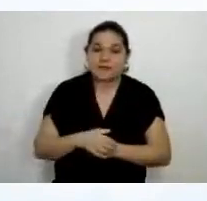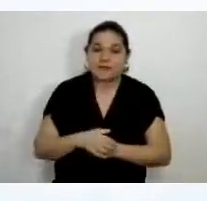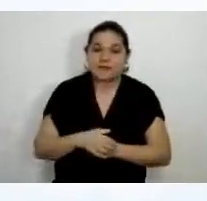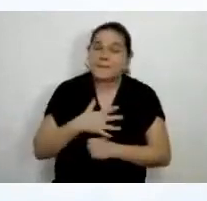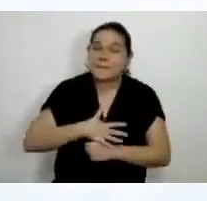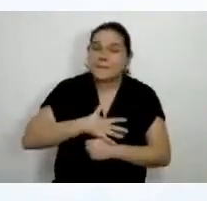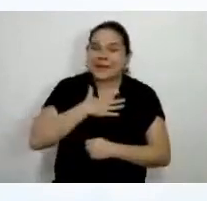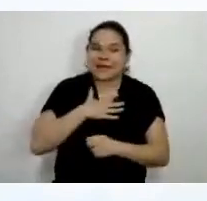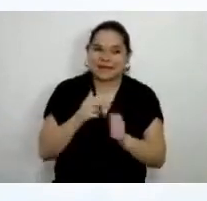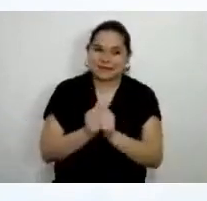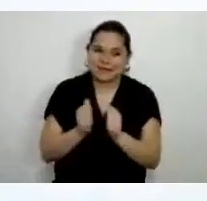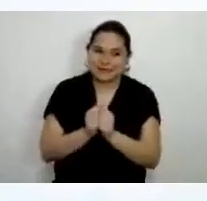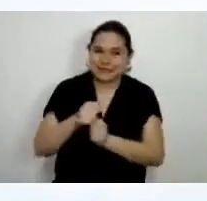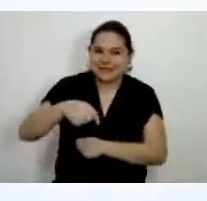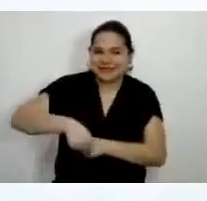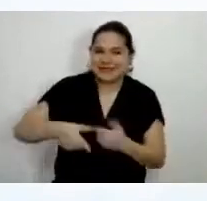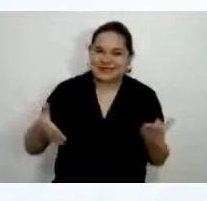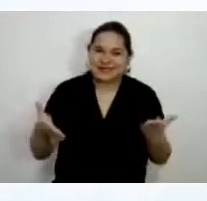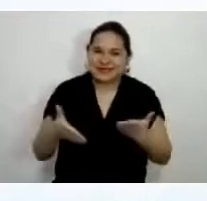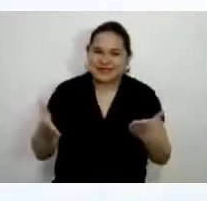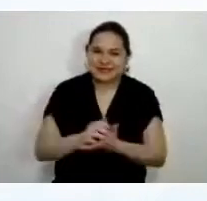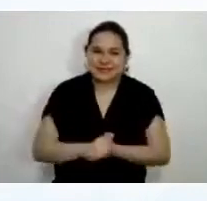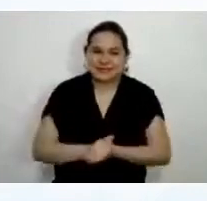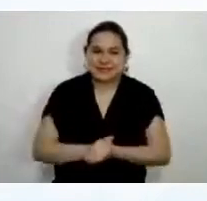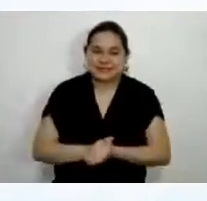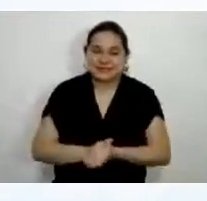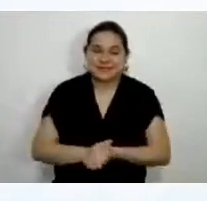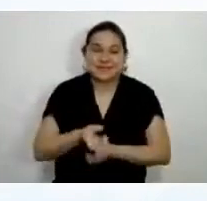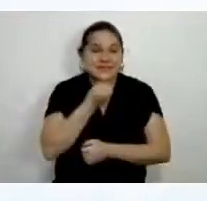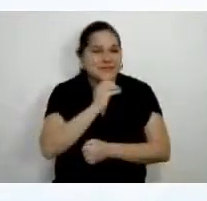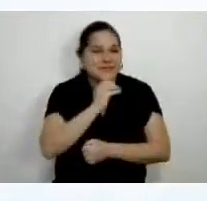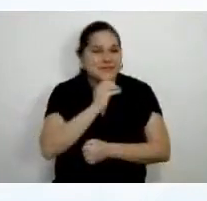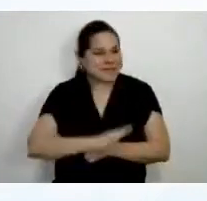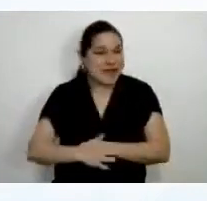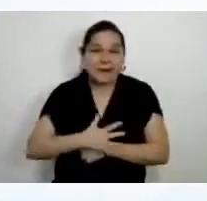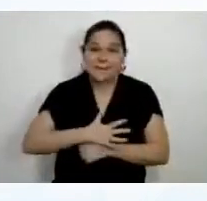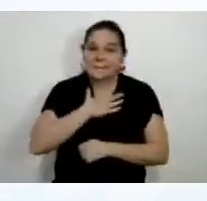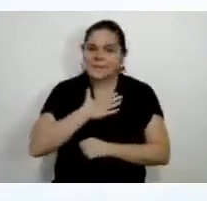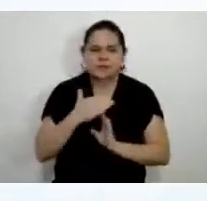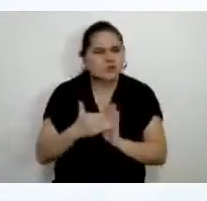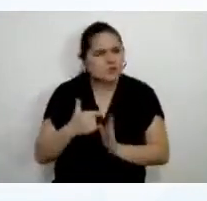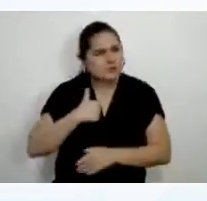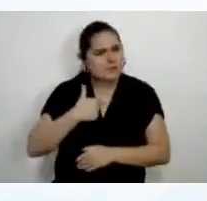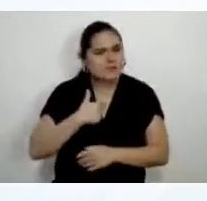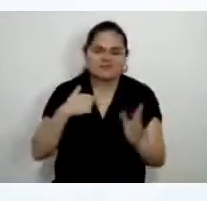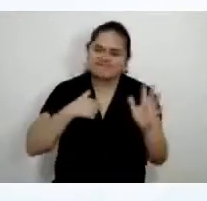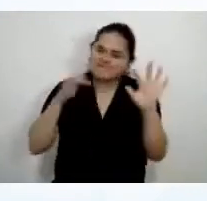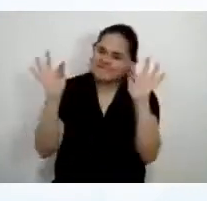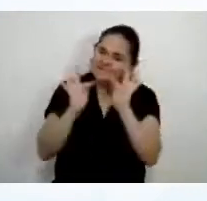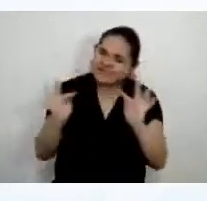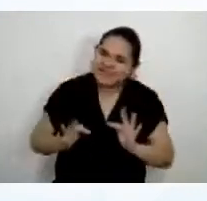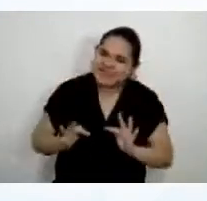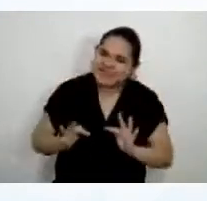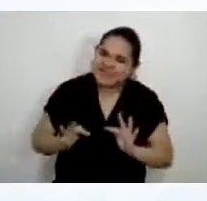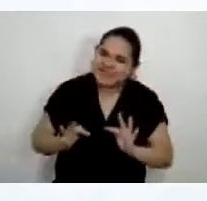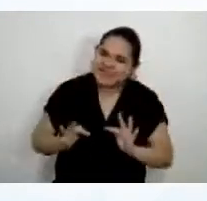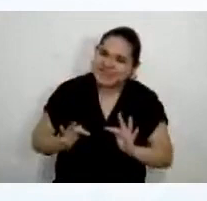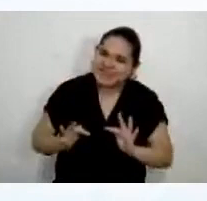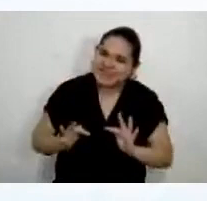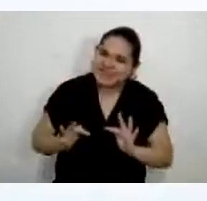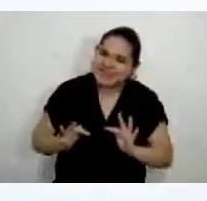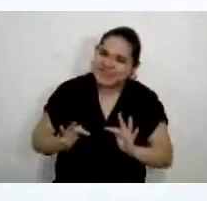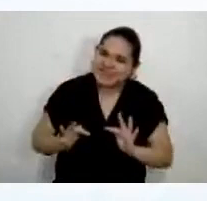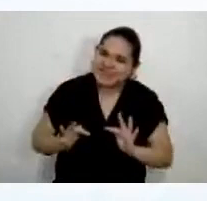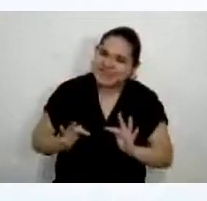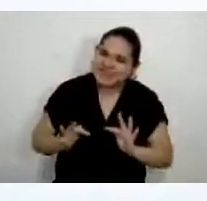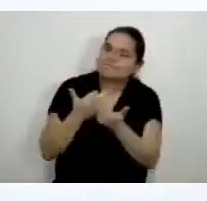Gilson. O prazer é todo meu. É uma satisfação ter você aqui novamente conversando com a gente.